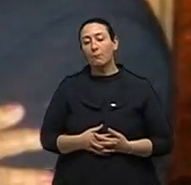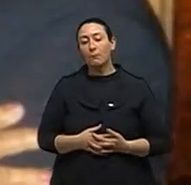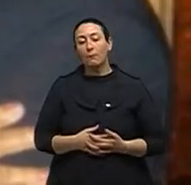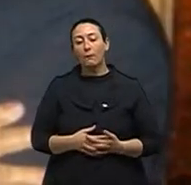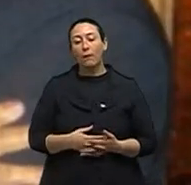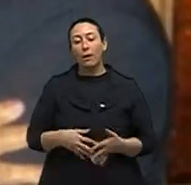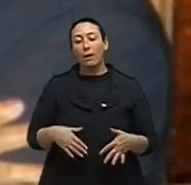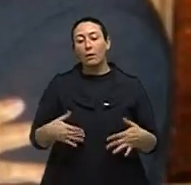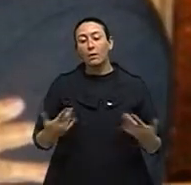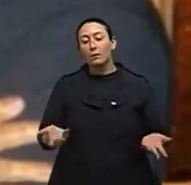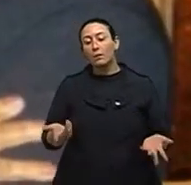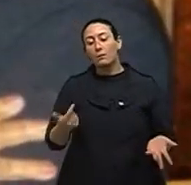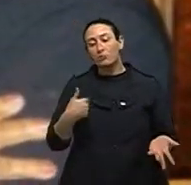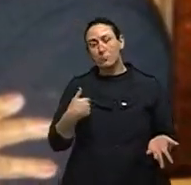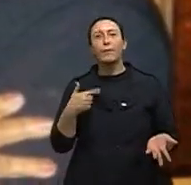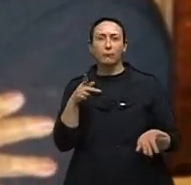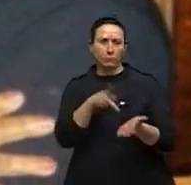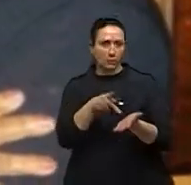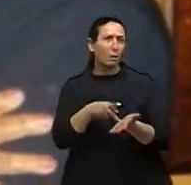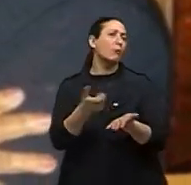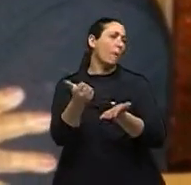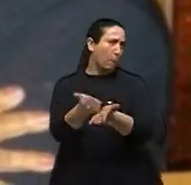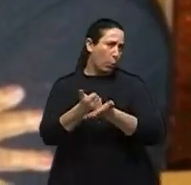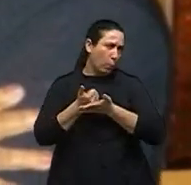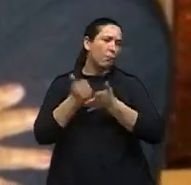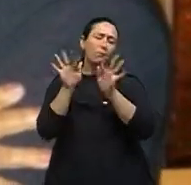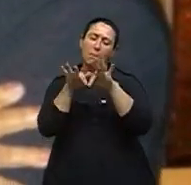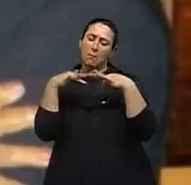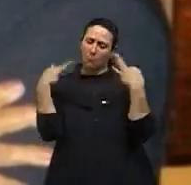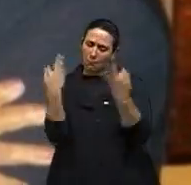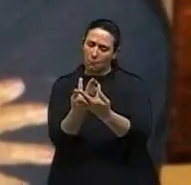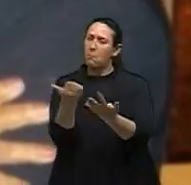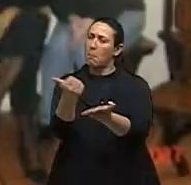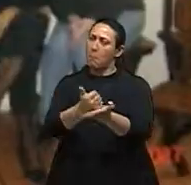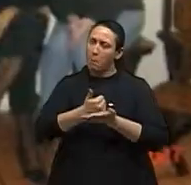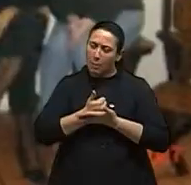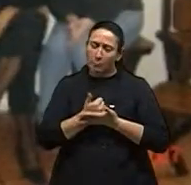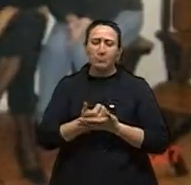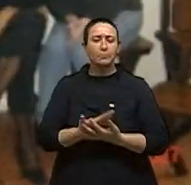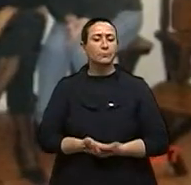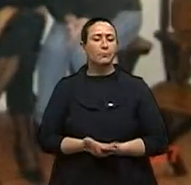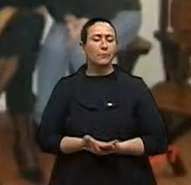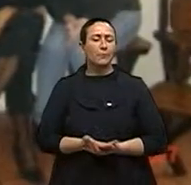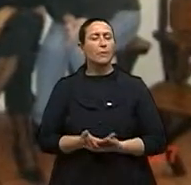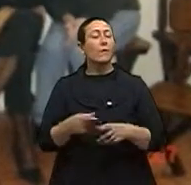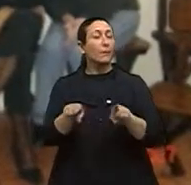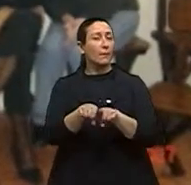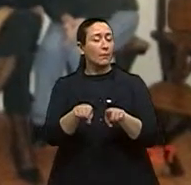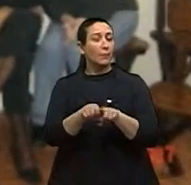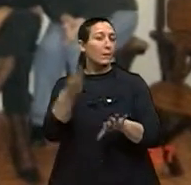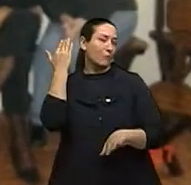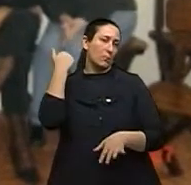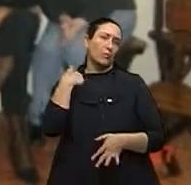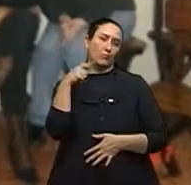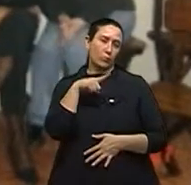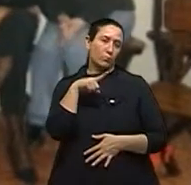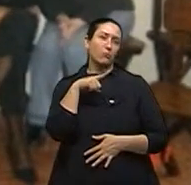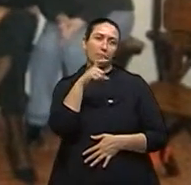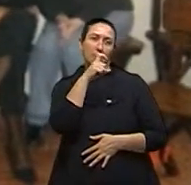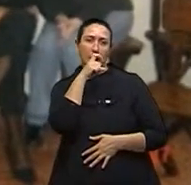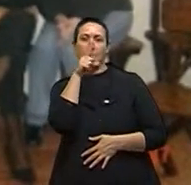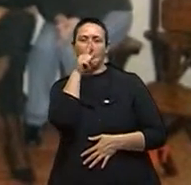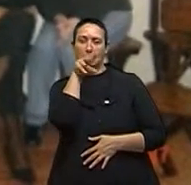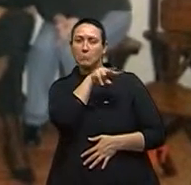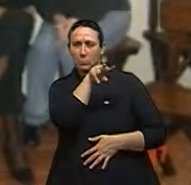e lógico que eu tive todo o apoio também naquela época eu tinha meus pais e